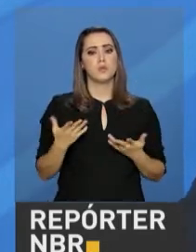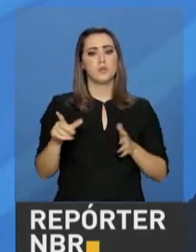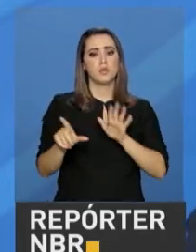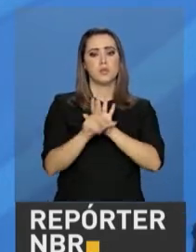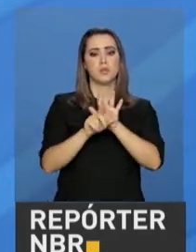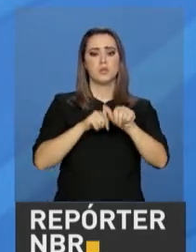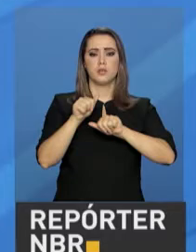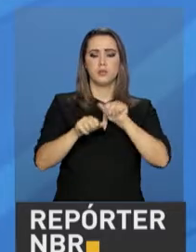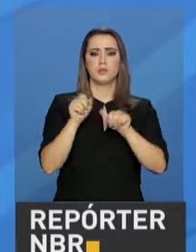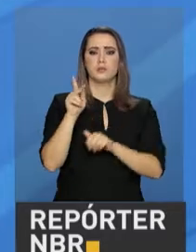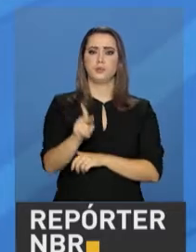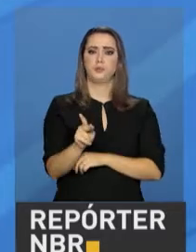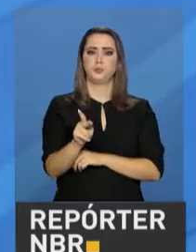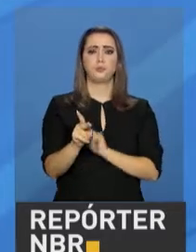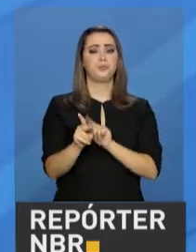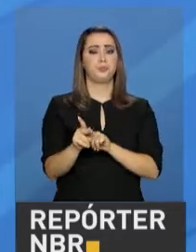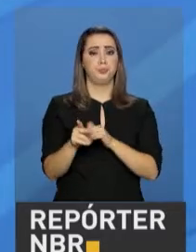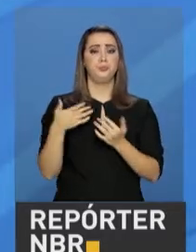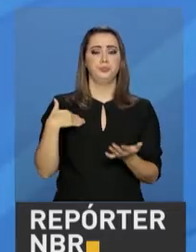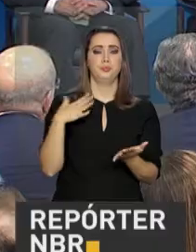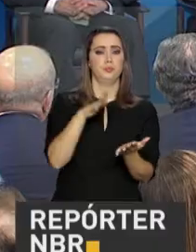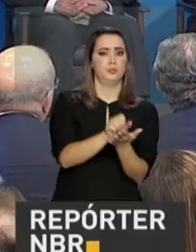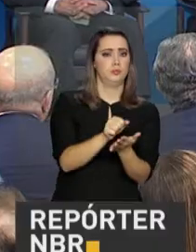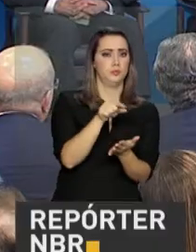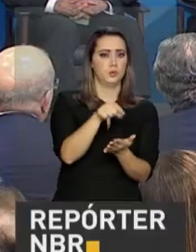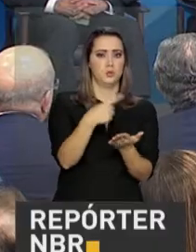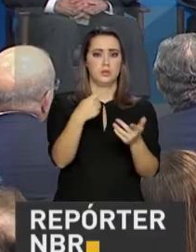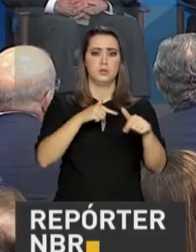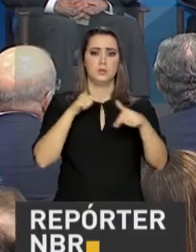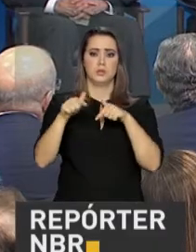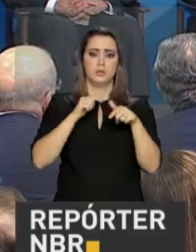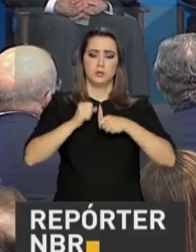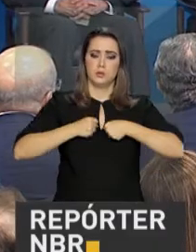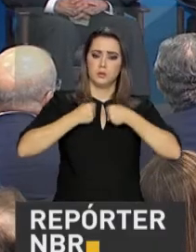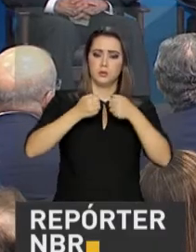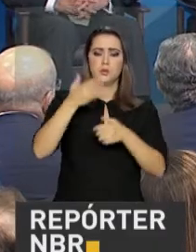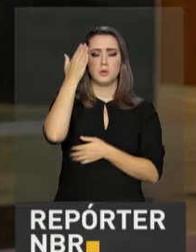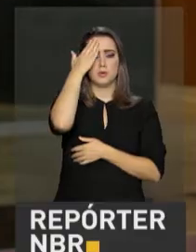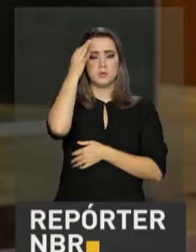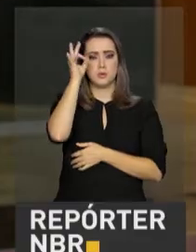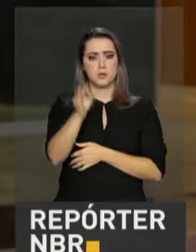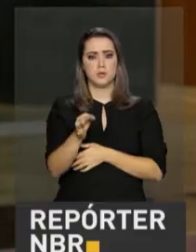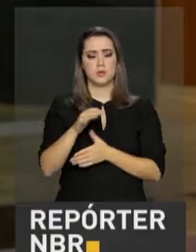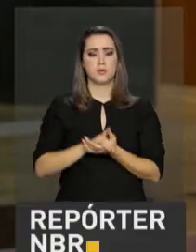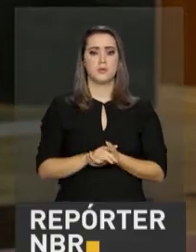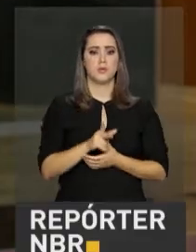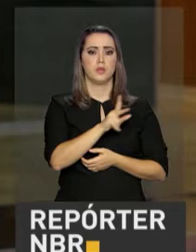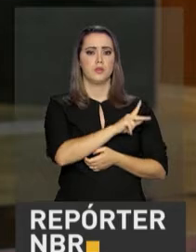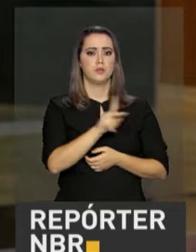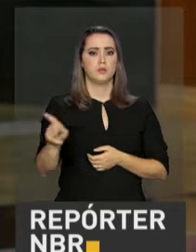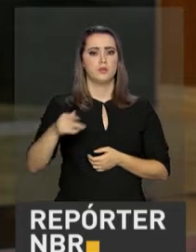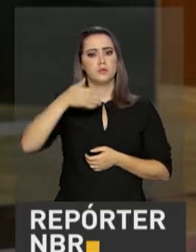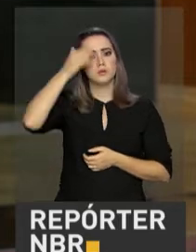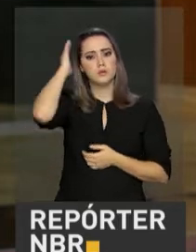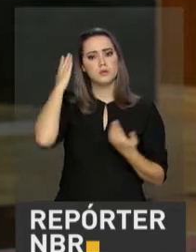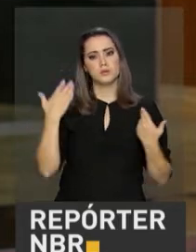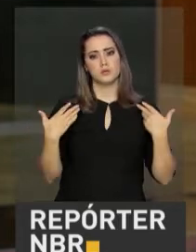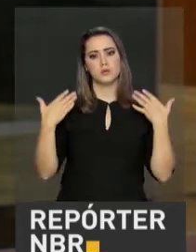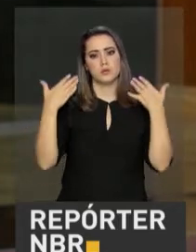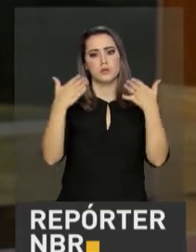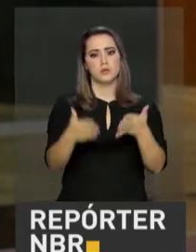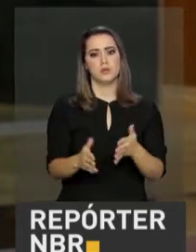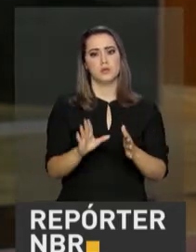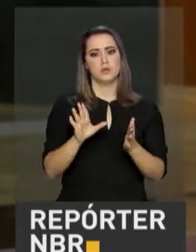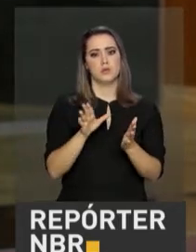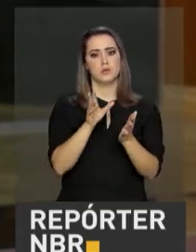reforma da Previdência. E eu assumo esta função consciente disso. O presidente Michel Temer participou da cerimônia